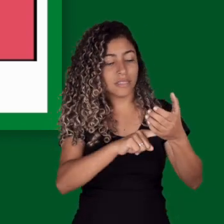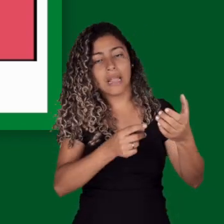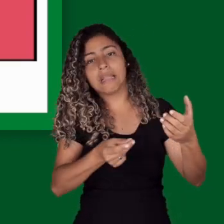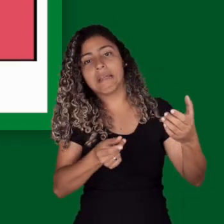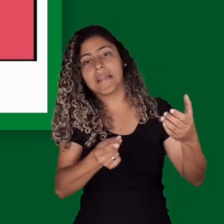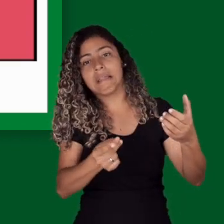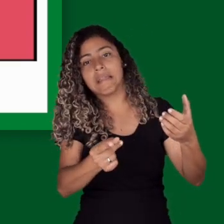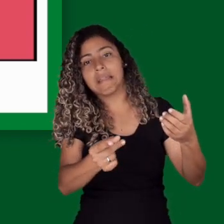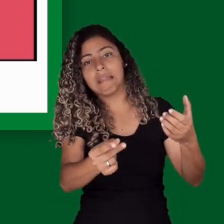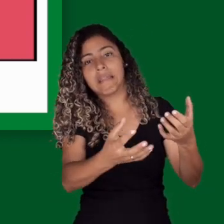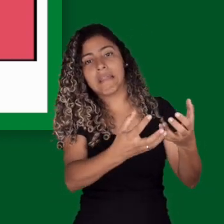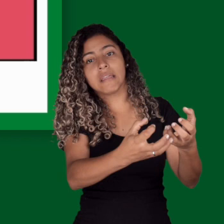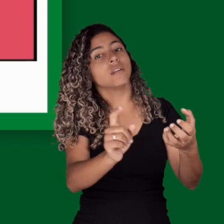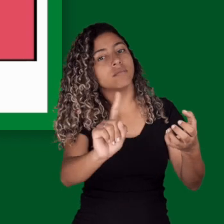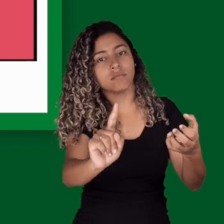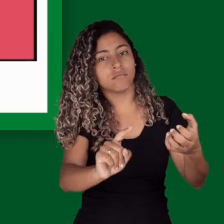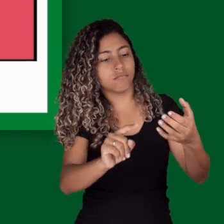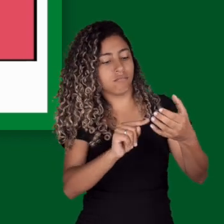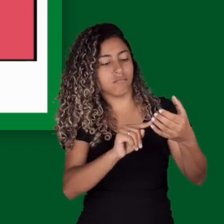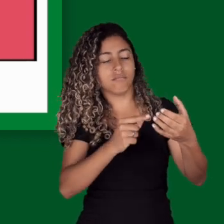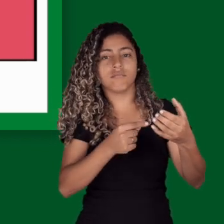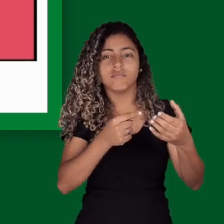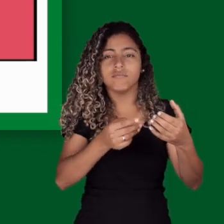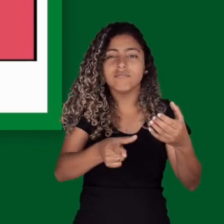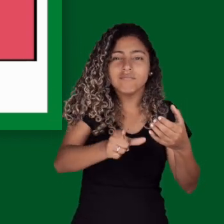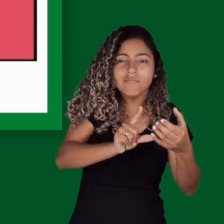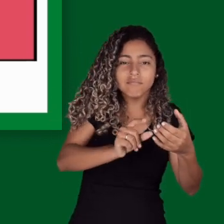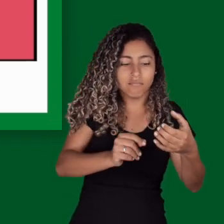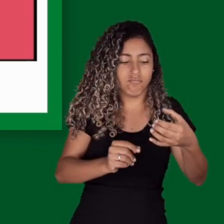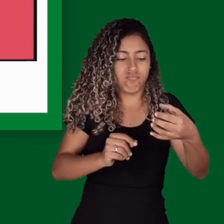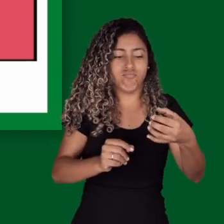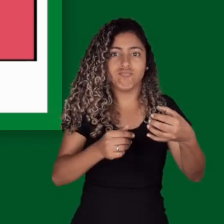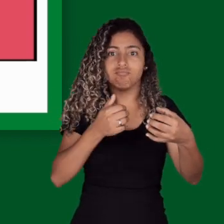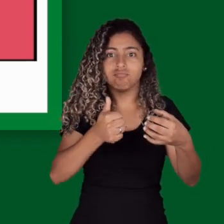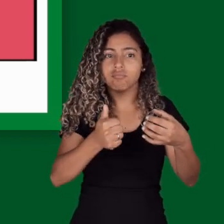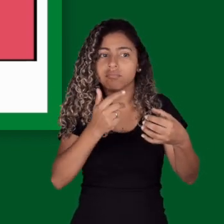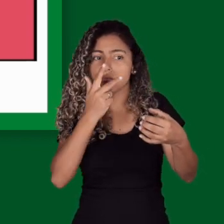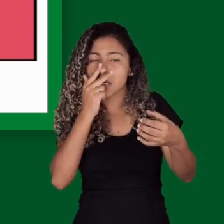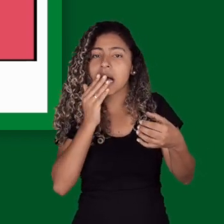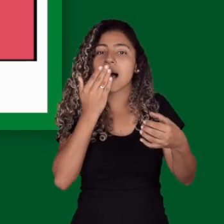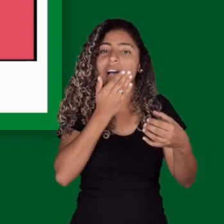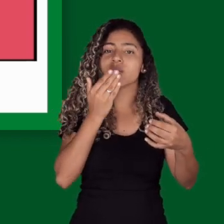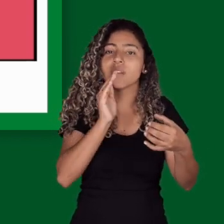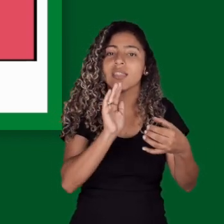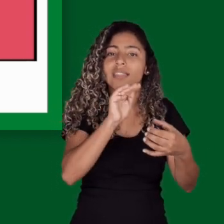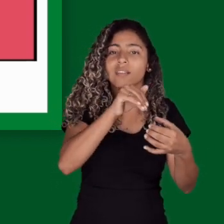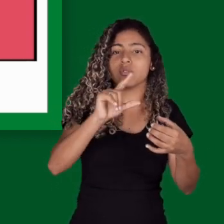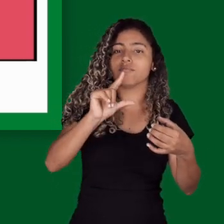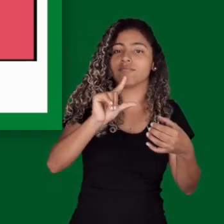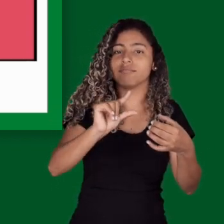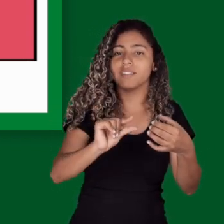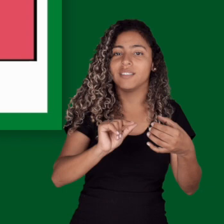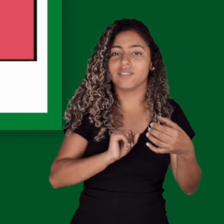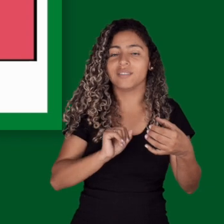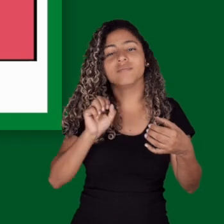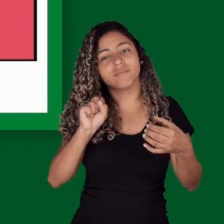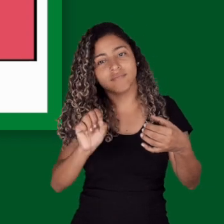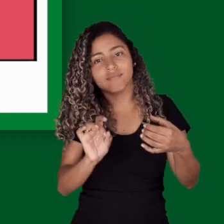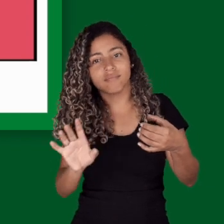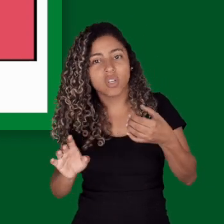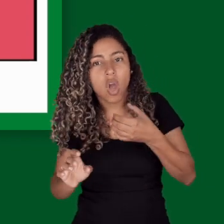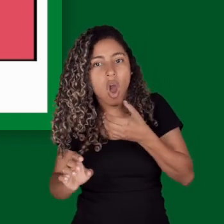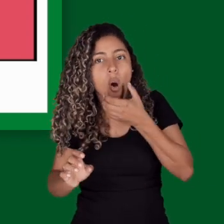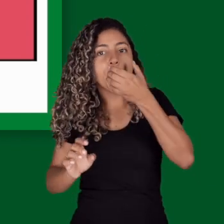menos maduras, como eu falei lá na frente, porque elas vão conter uma menor quantidade de açúcar livre, né? Então, quanto